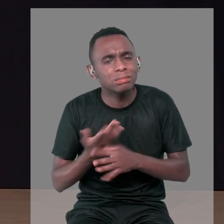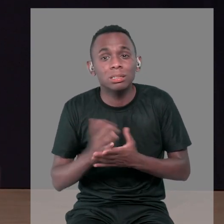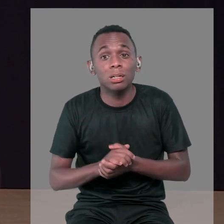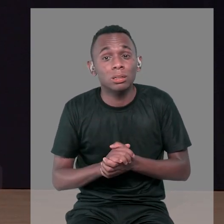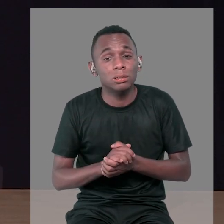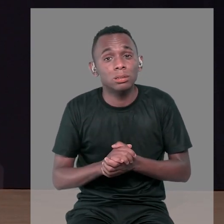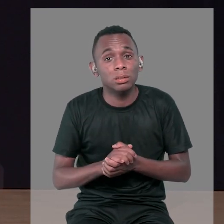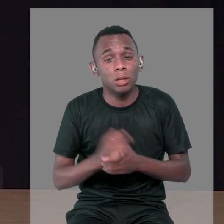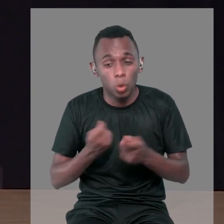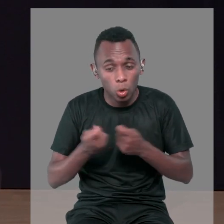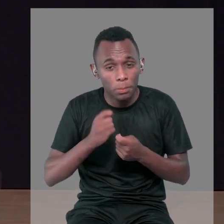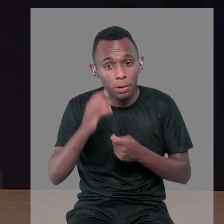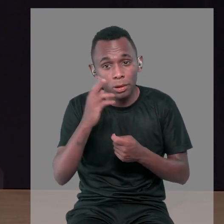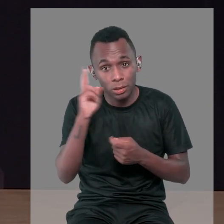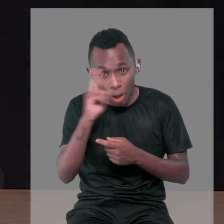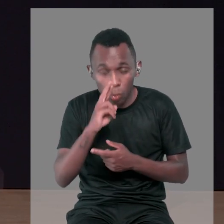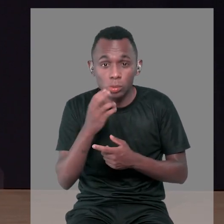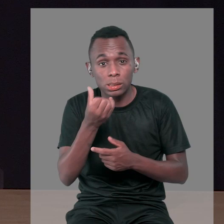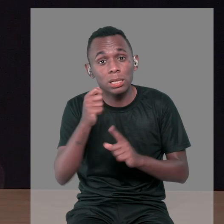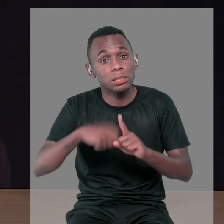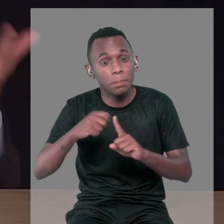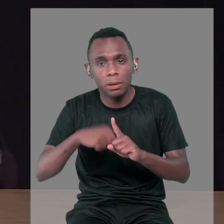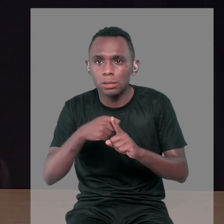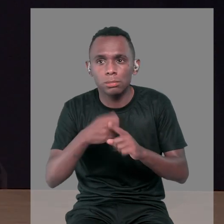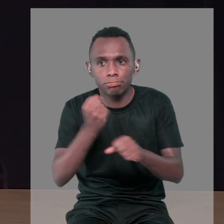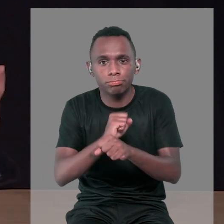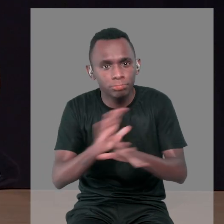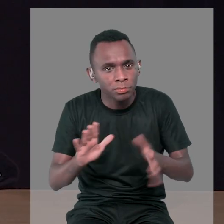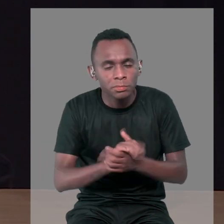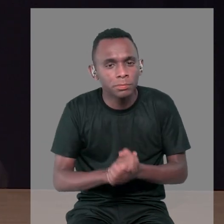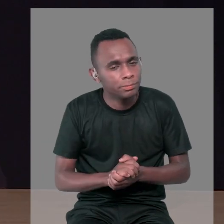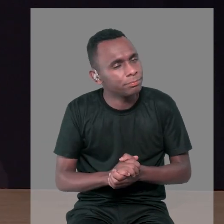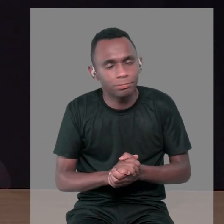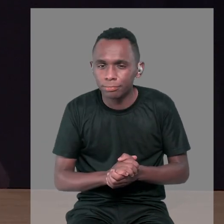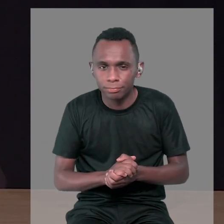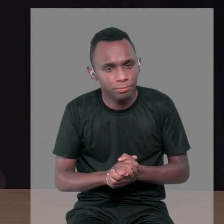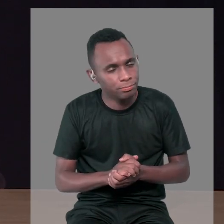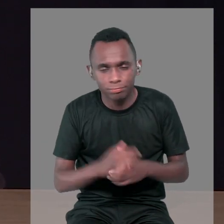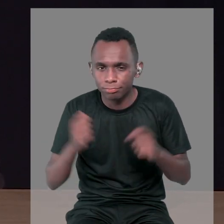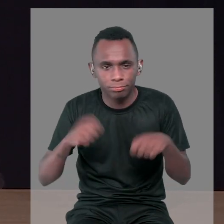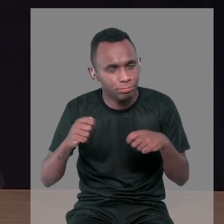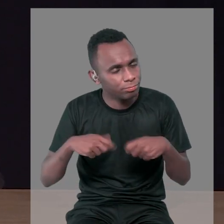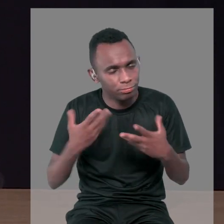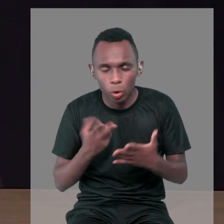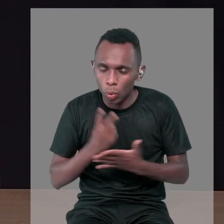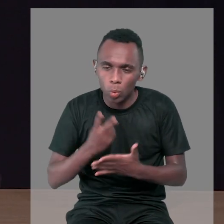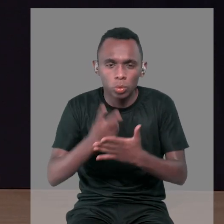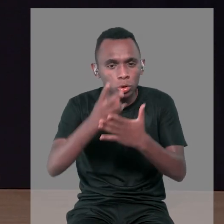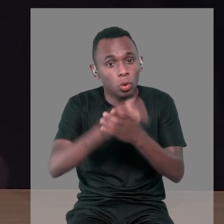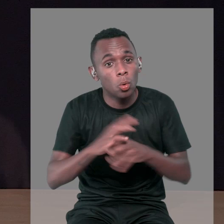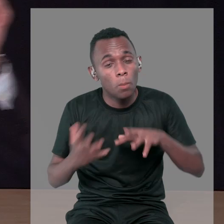pifou. Parece que a Índia compra petróleo e vende. Enfim, o mundo se reorganizou. Está